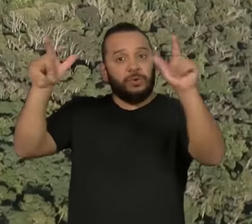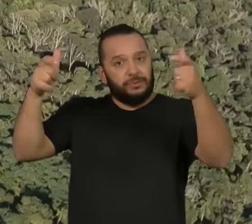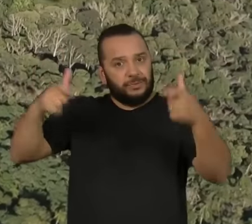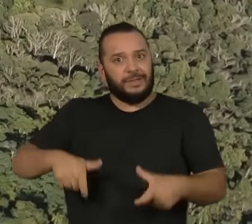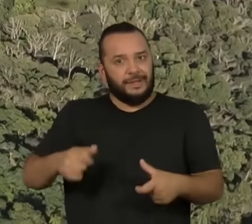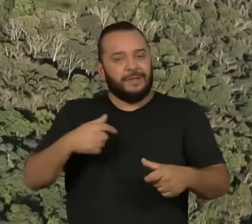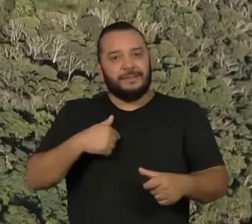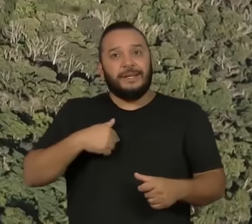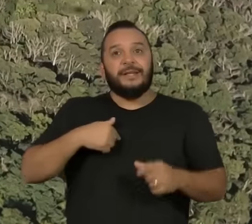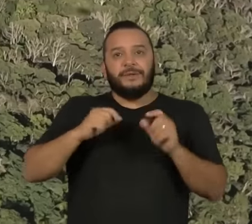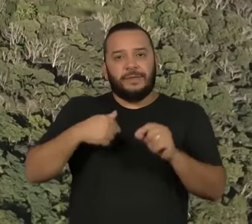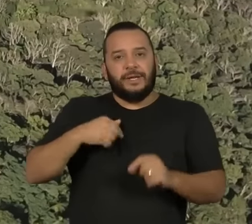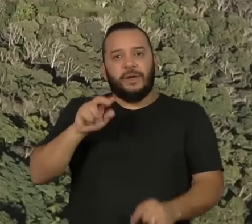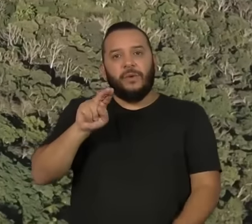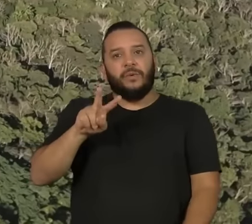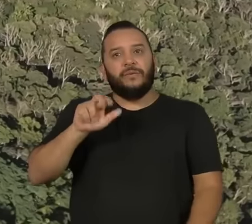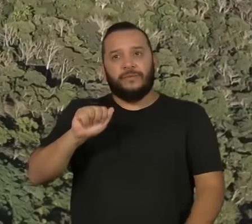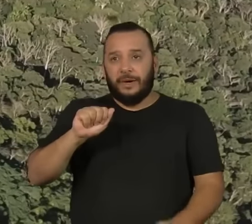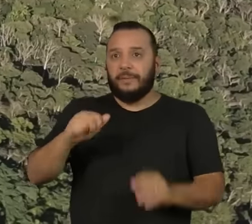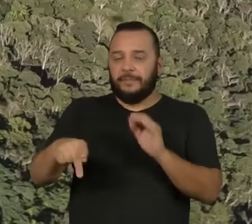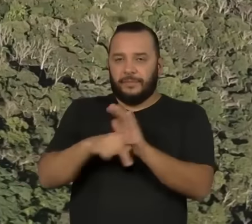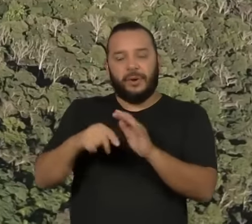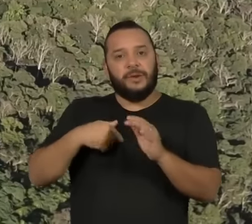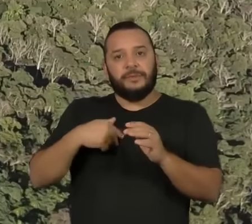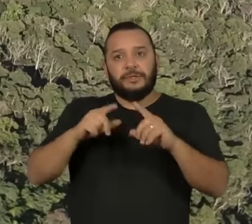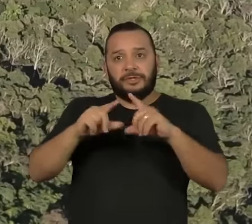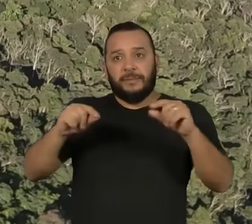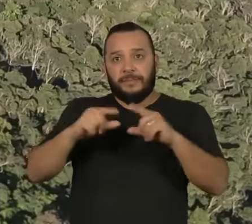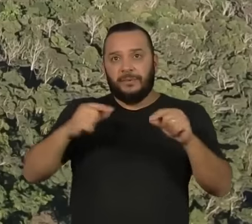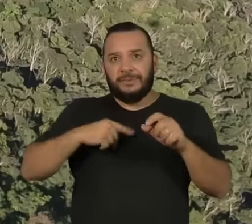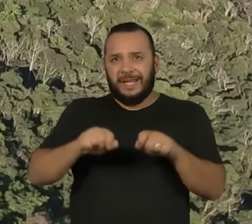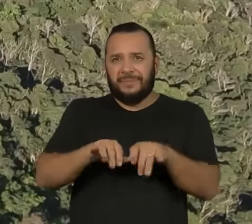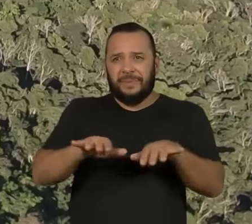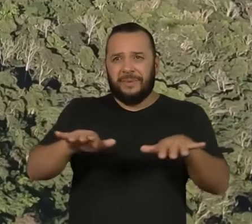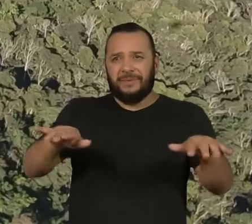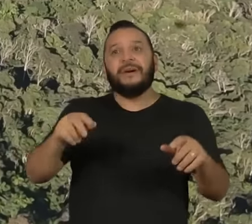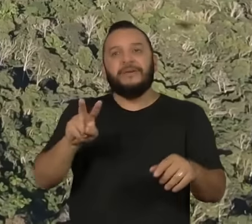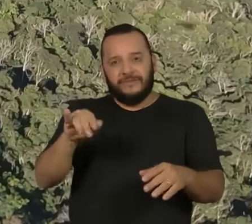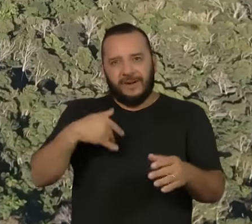técnicos, terão que ser removidas, porque estão se multiplicando.